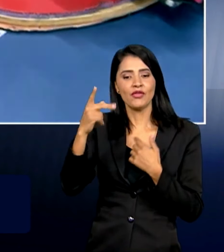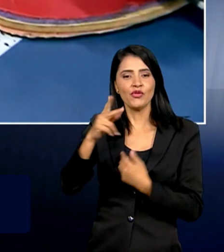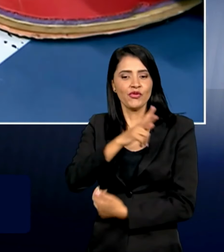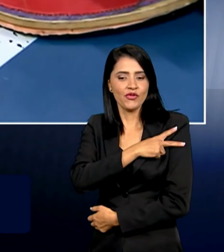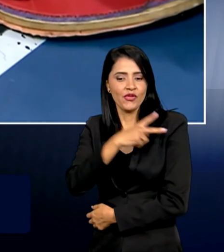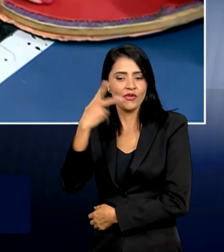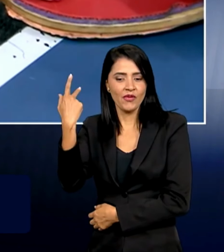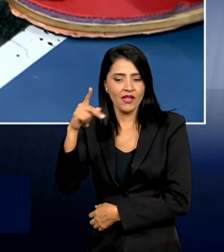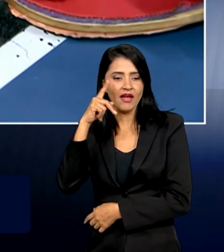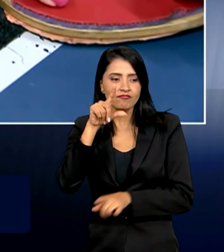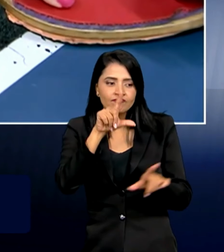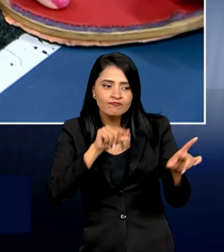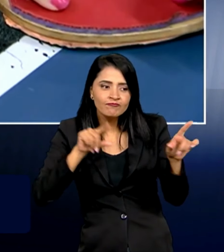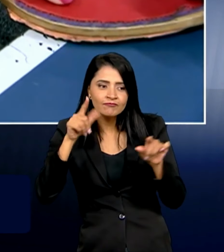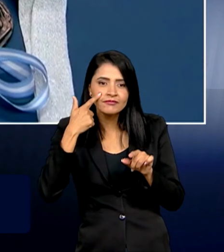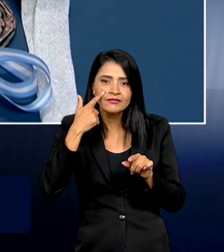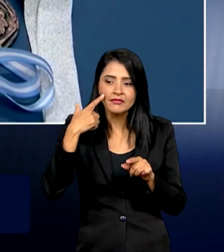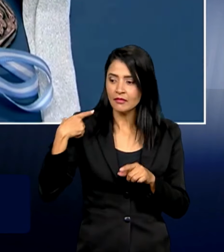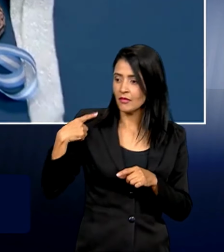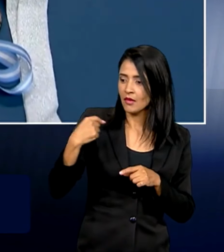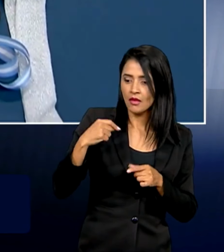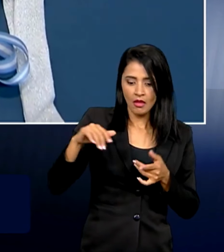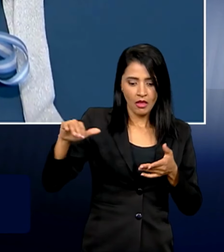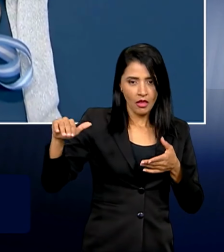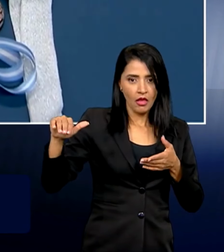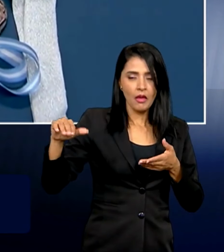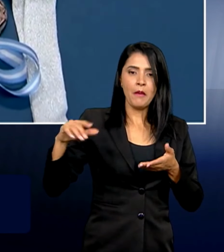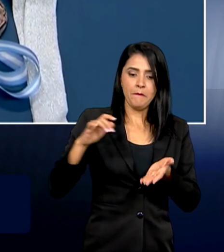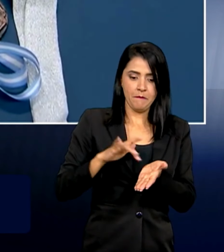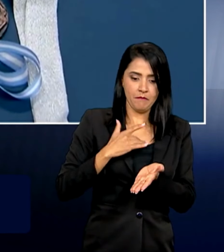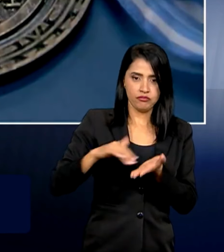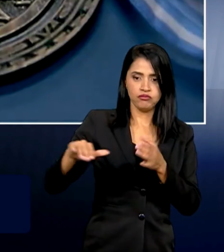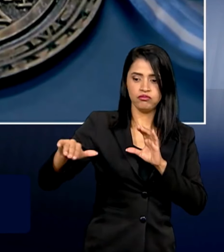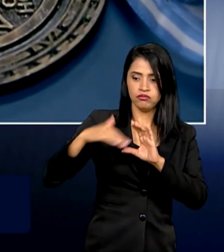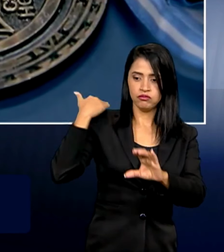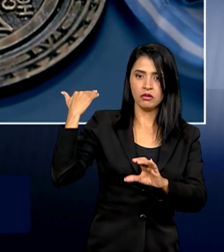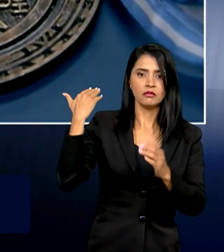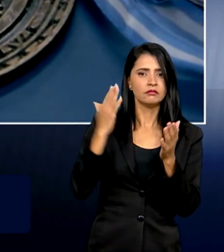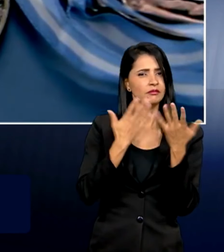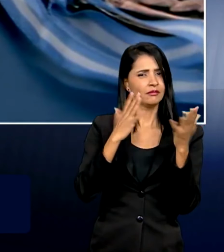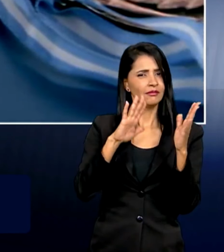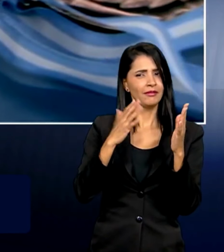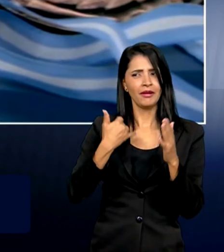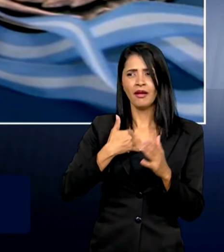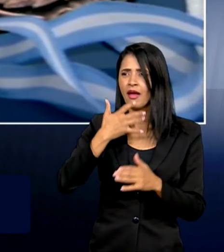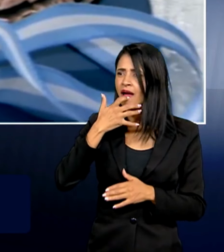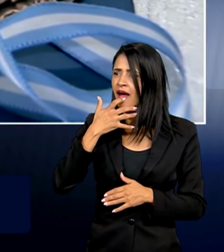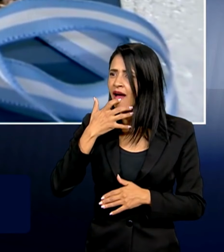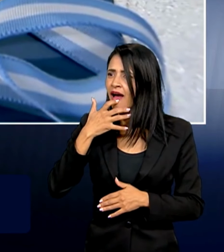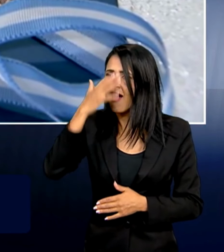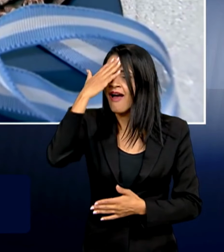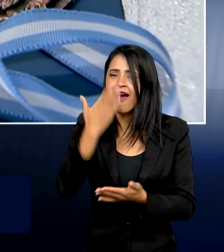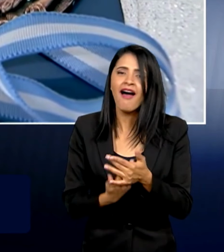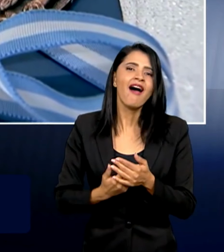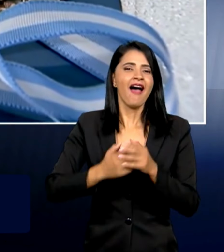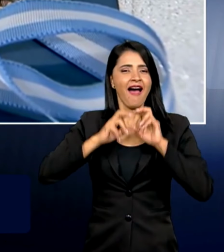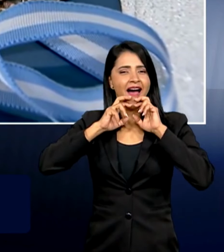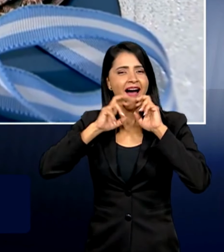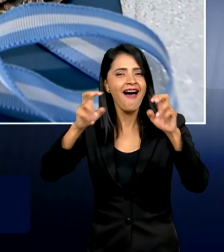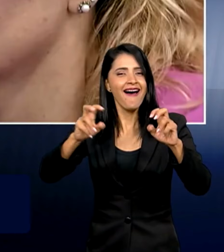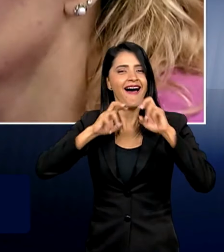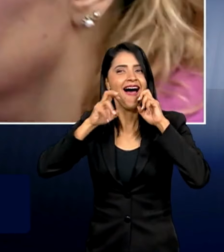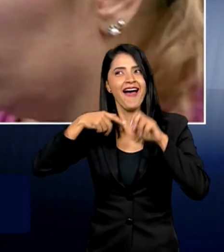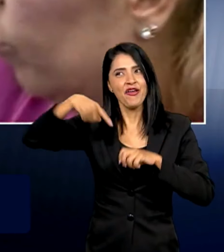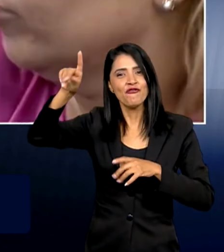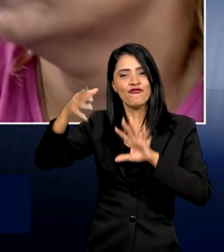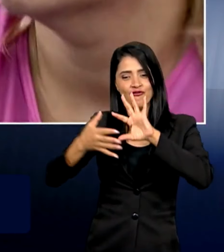chefe de seleções no meu celular, ele estava me dando um parabéns, eu não acreditei, eu comecei a gritar, eu vou para a Paralimpíada.